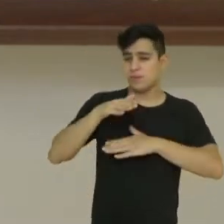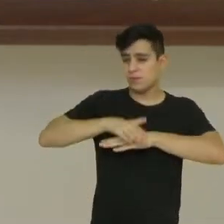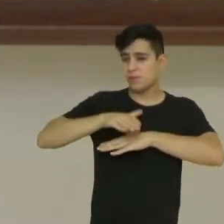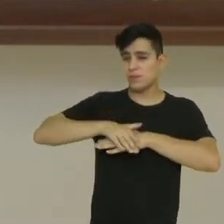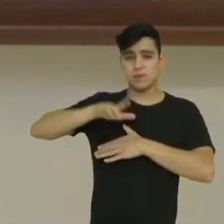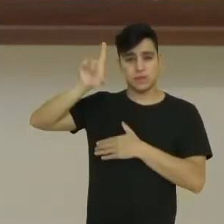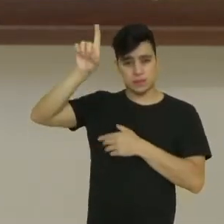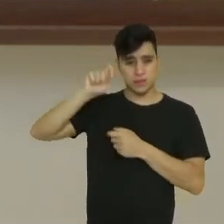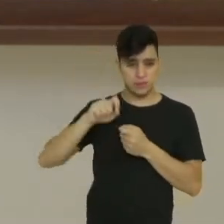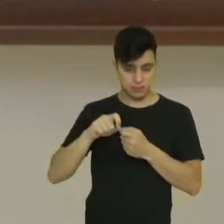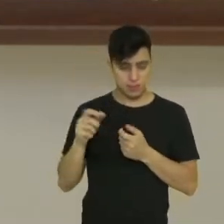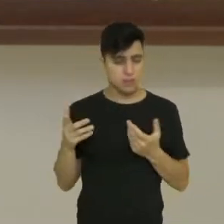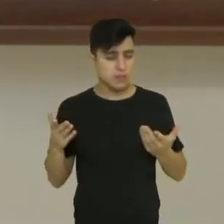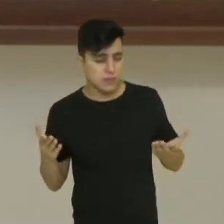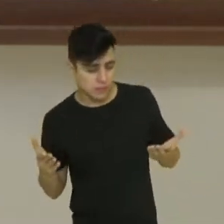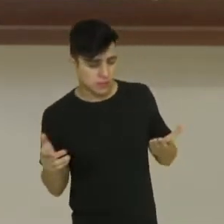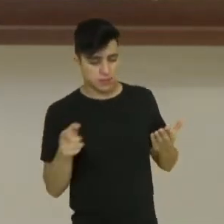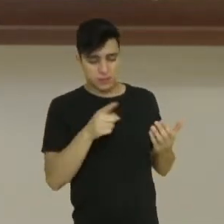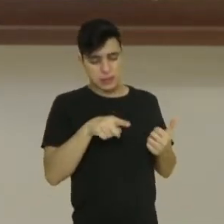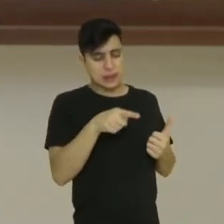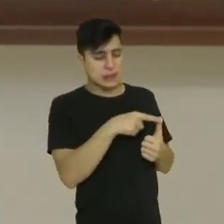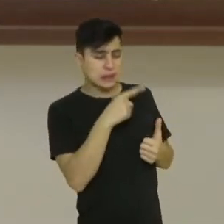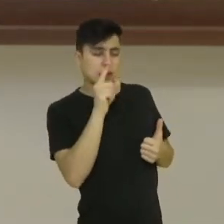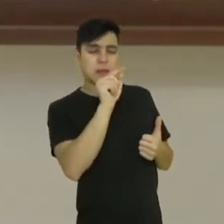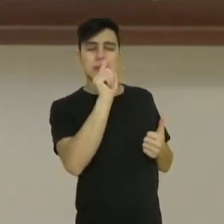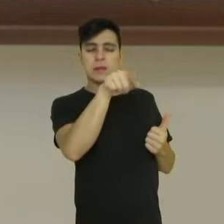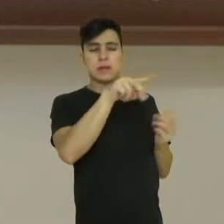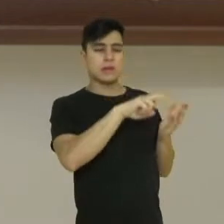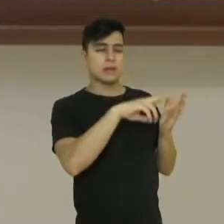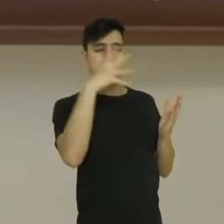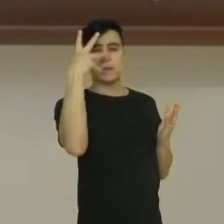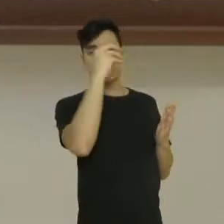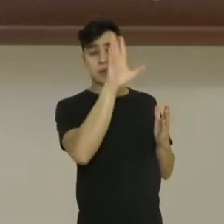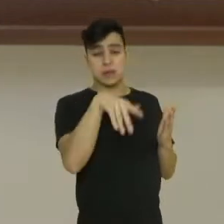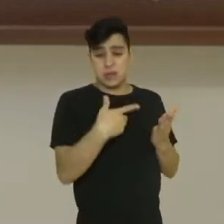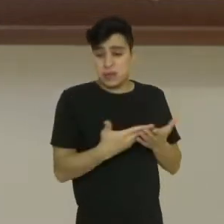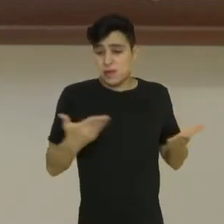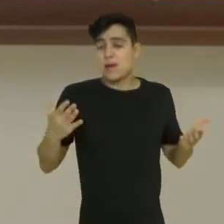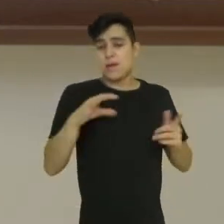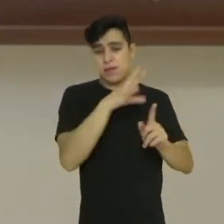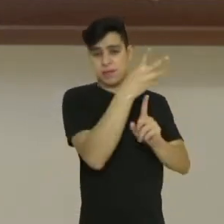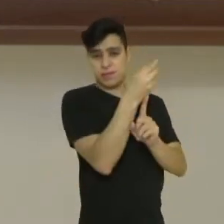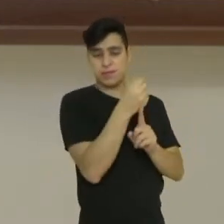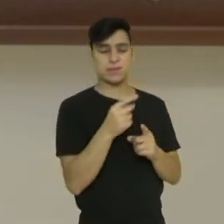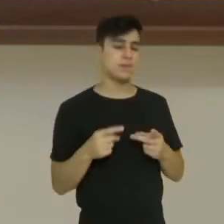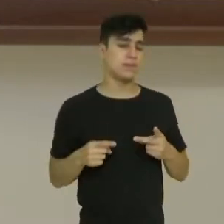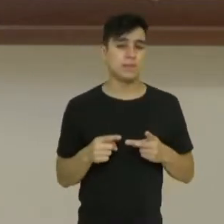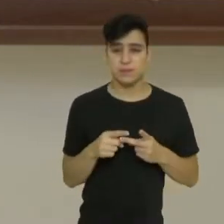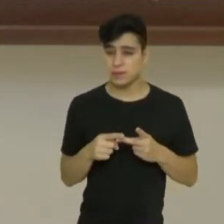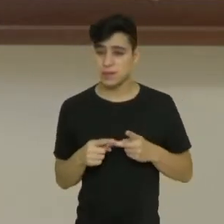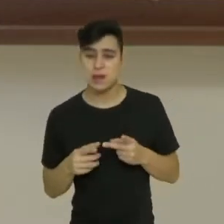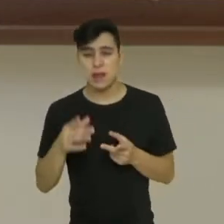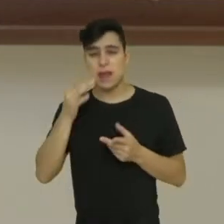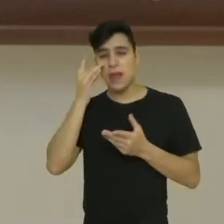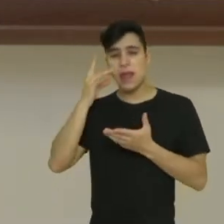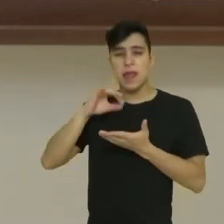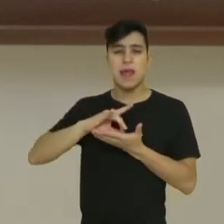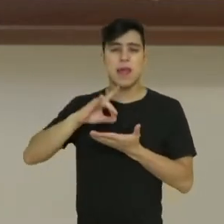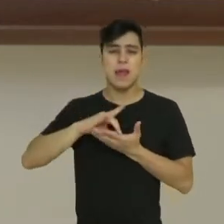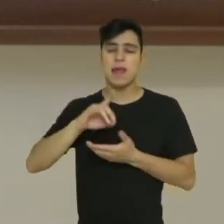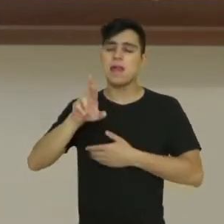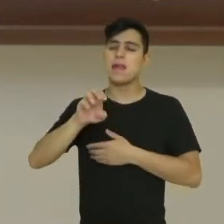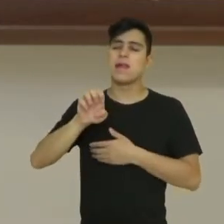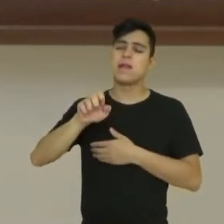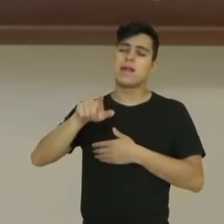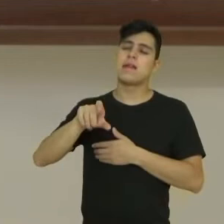por deuses. Então isso era a primeira noção que nós temos do belo, que nós temos até hoje dentro da arte. E outra coisa é o realismo. O realismo no sentido de que